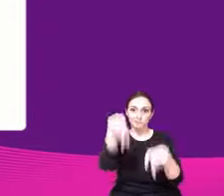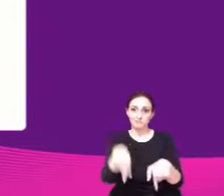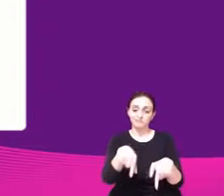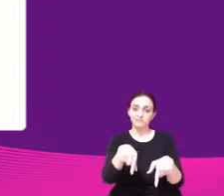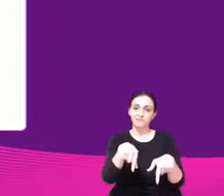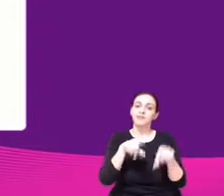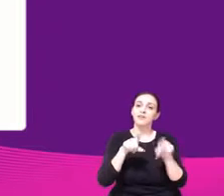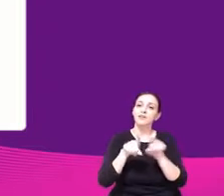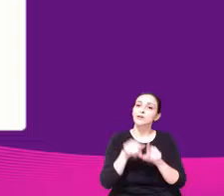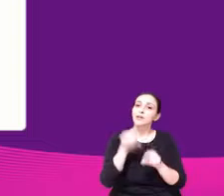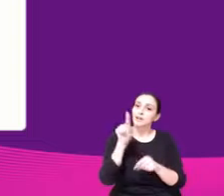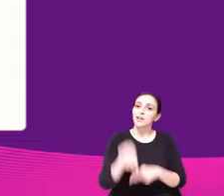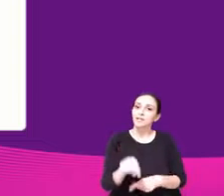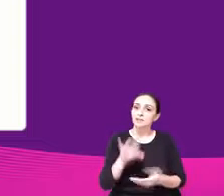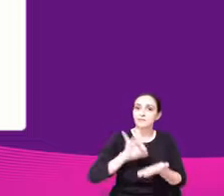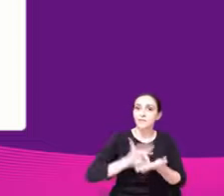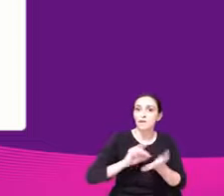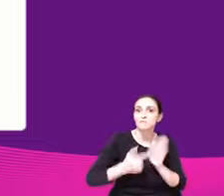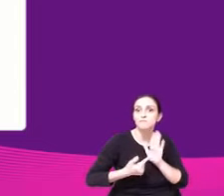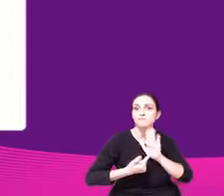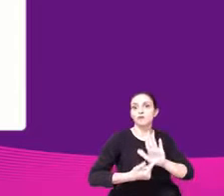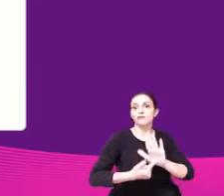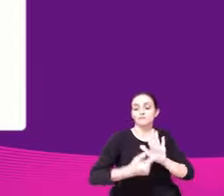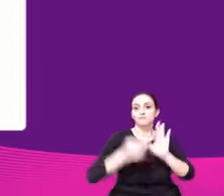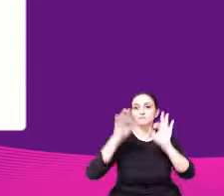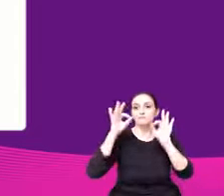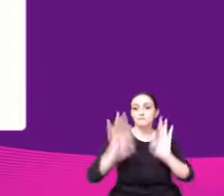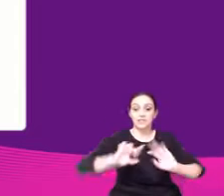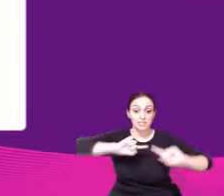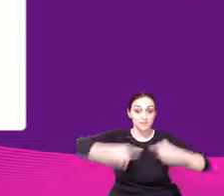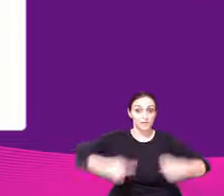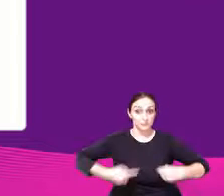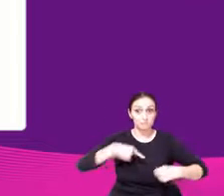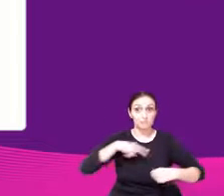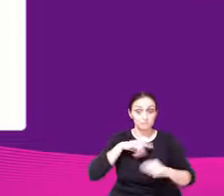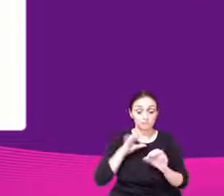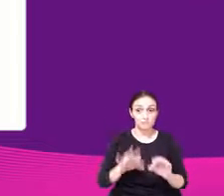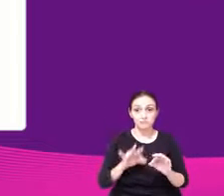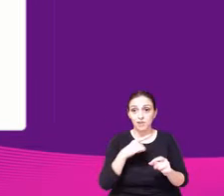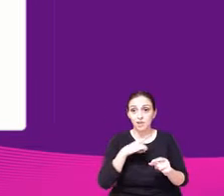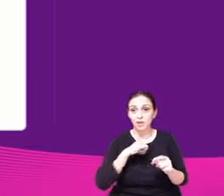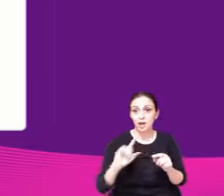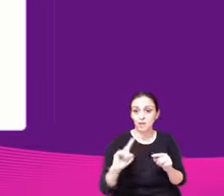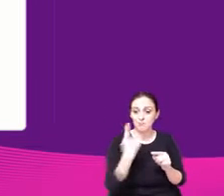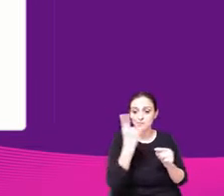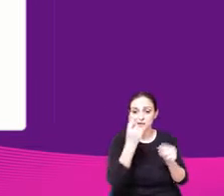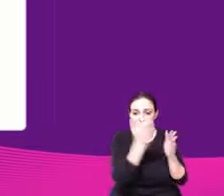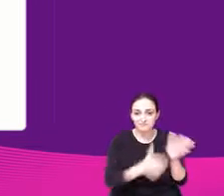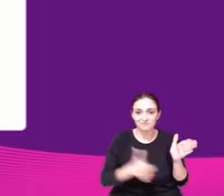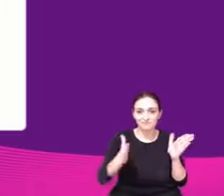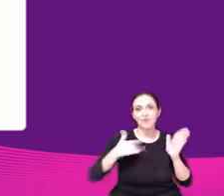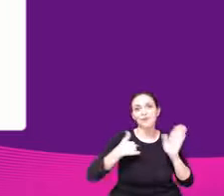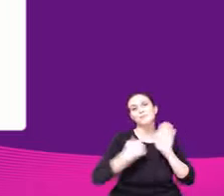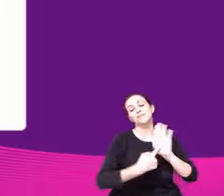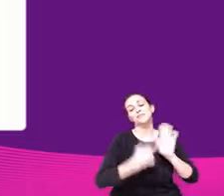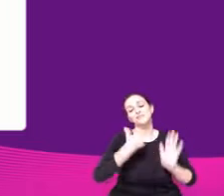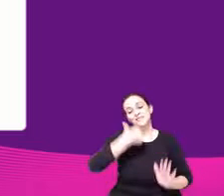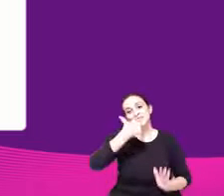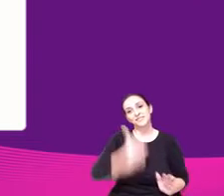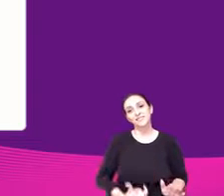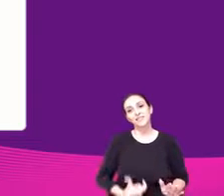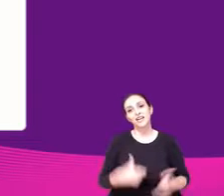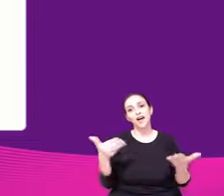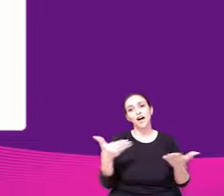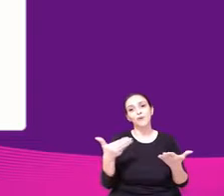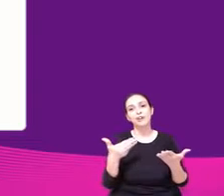que definem, né, os desafios, que era a primeira parte da minha apresentação. E agora, nesses